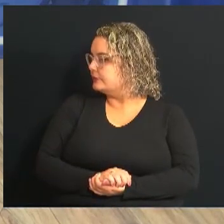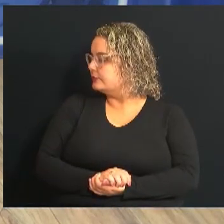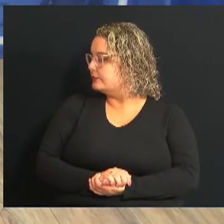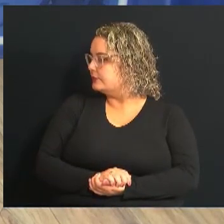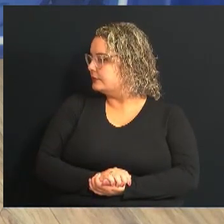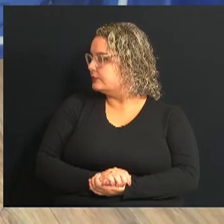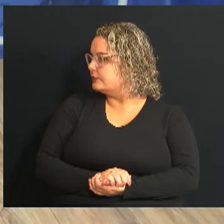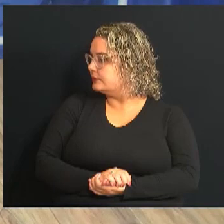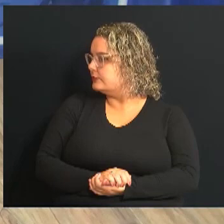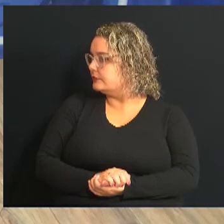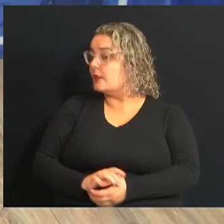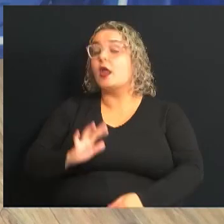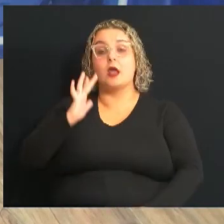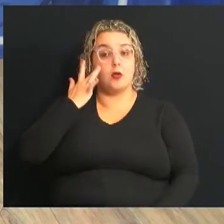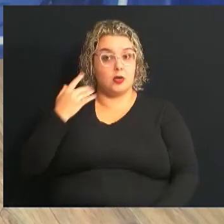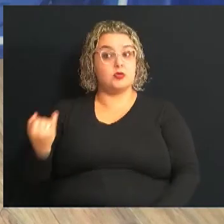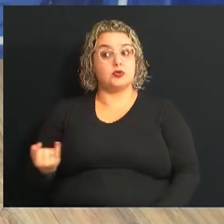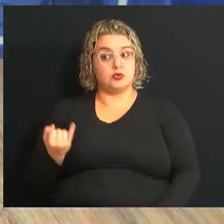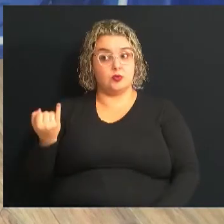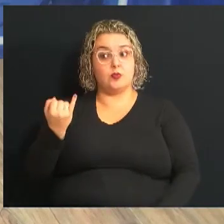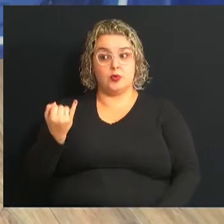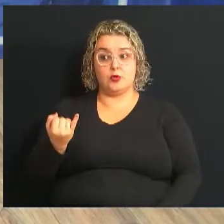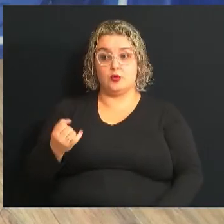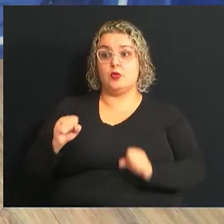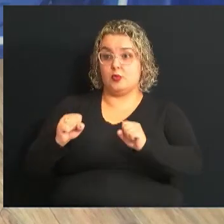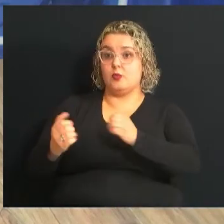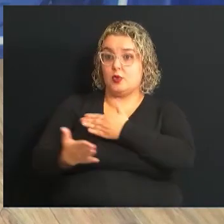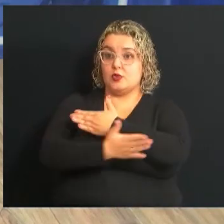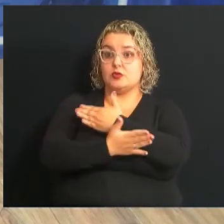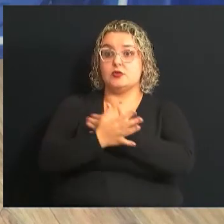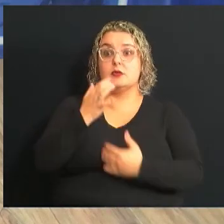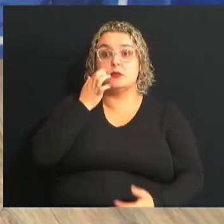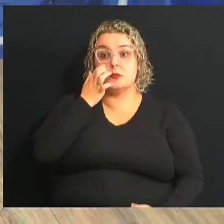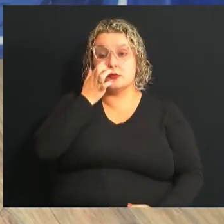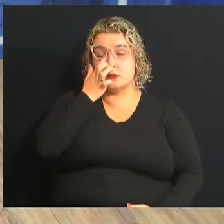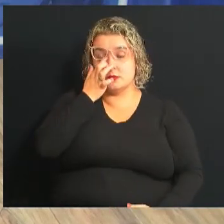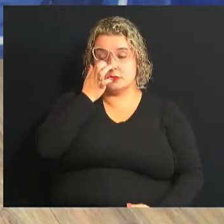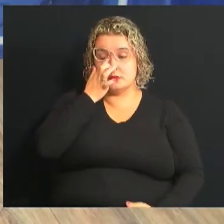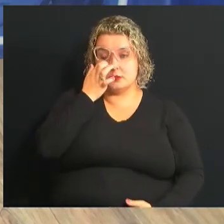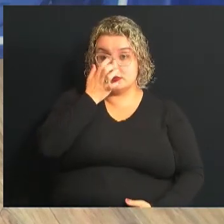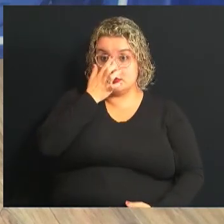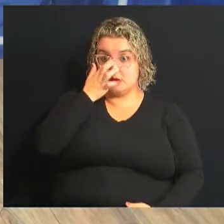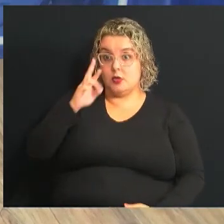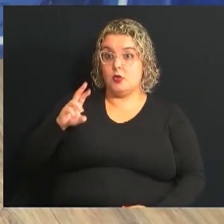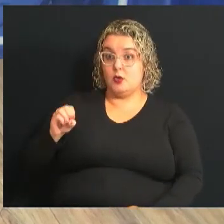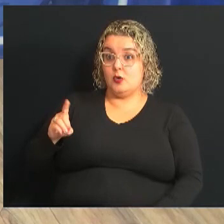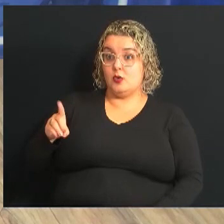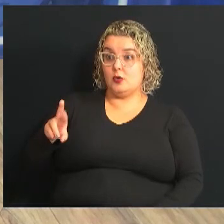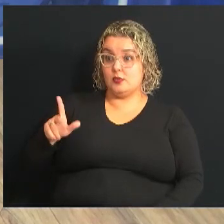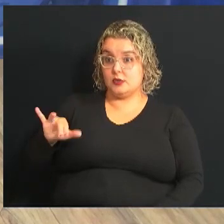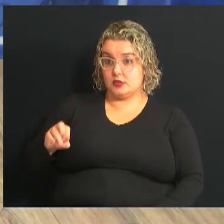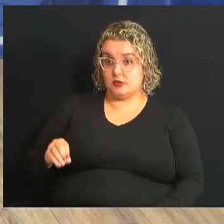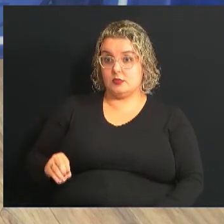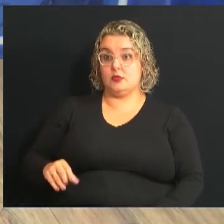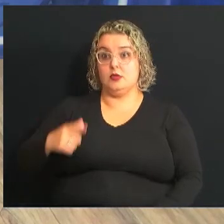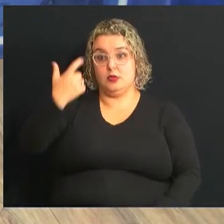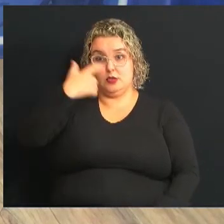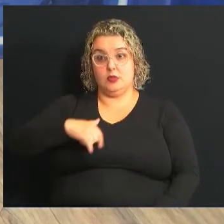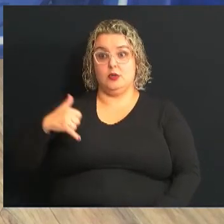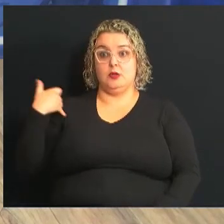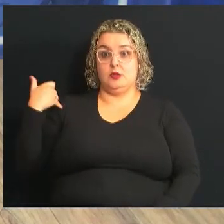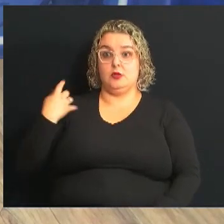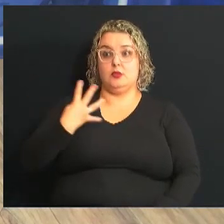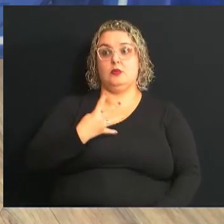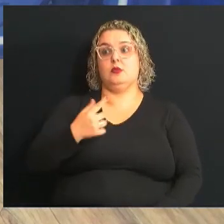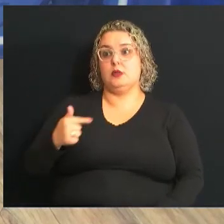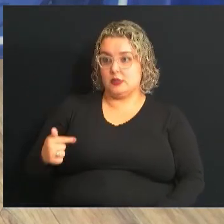978293776, que eu acho que é muito interessante e você pode ajudar. Ele é o Rodrigo, aqui da cidade de Campinas, e ele diz, eu tenho 47 anos, tenho